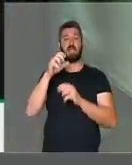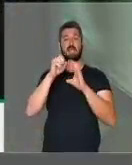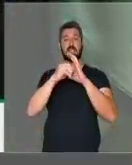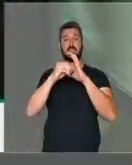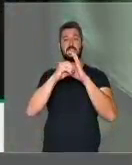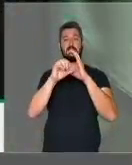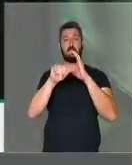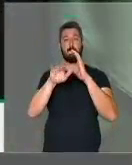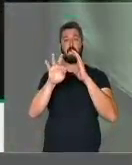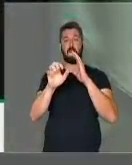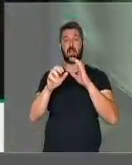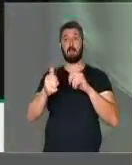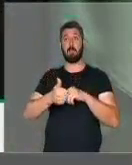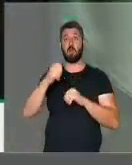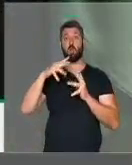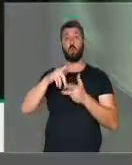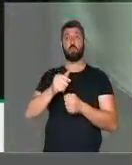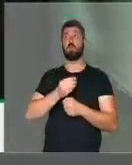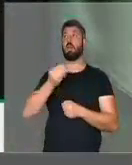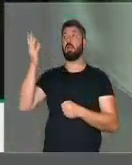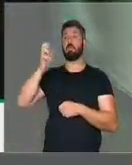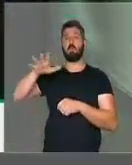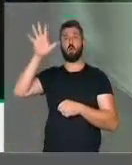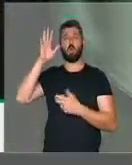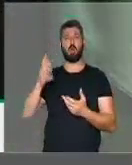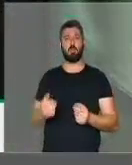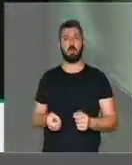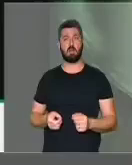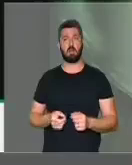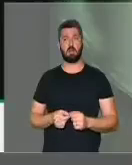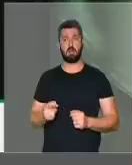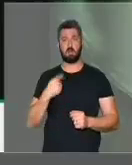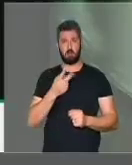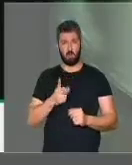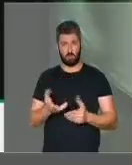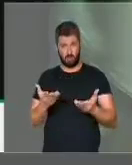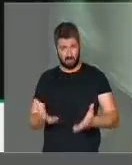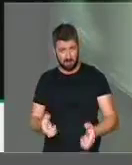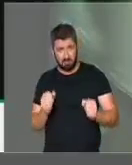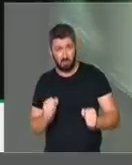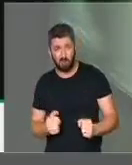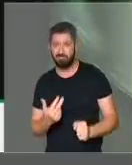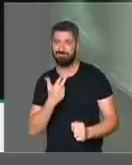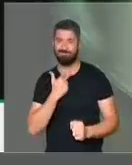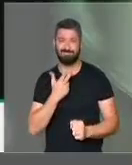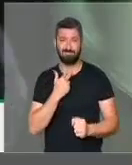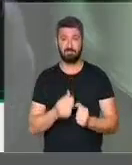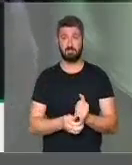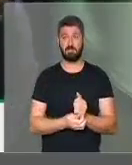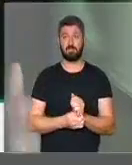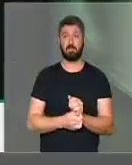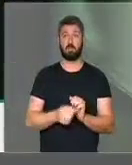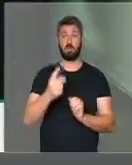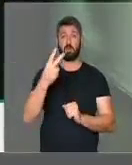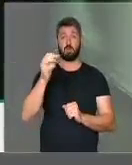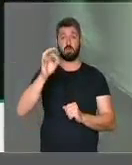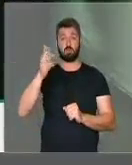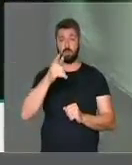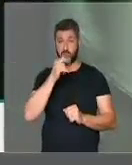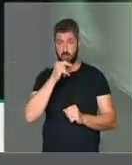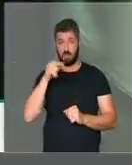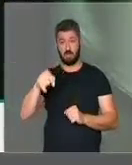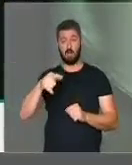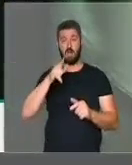do Brasil e do mundo para a Europa. E a gente não pode ficar como está, 2% de água no Lago